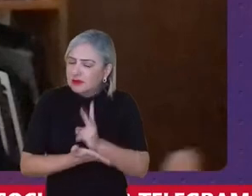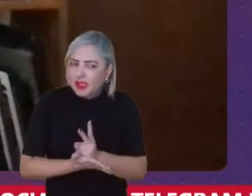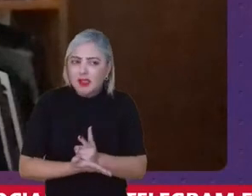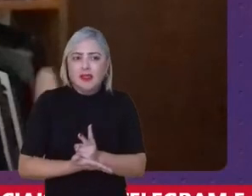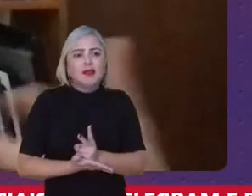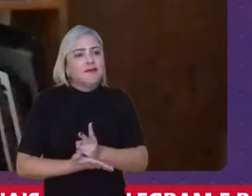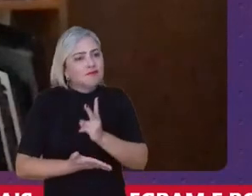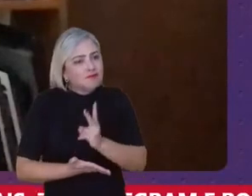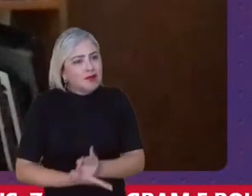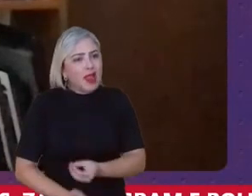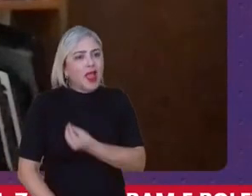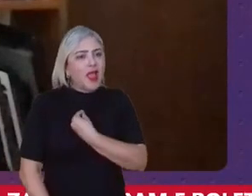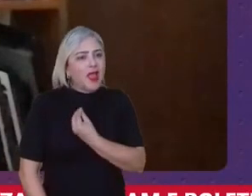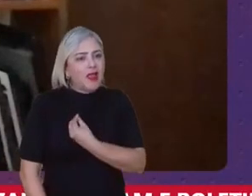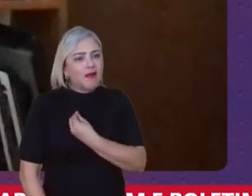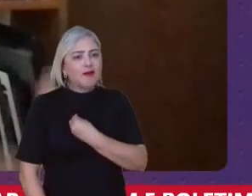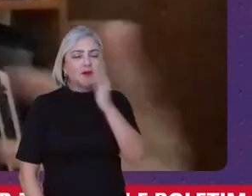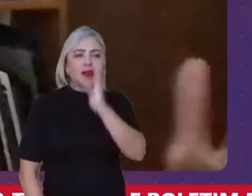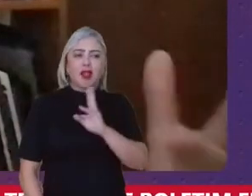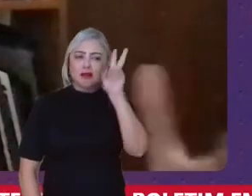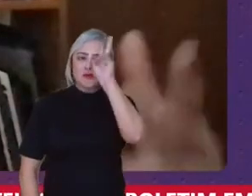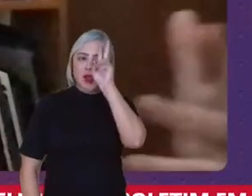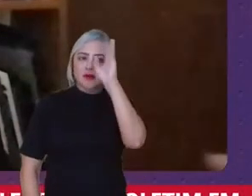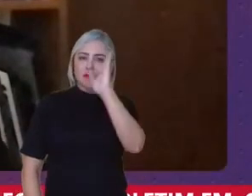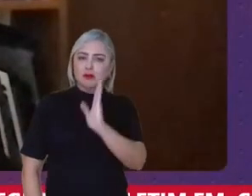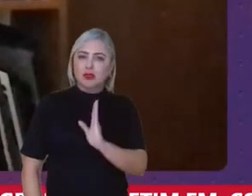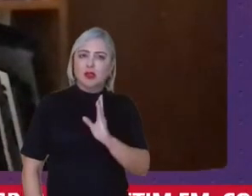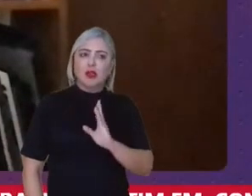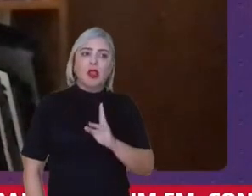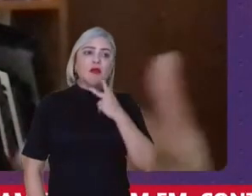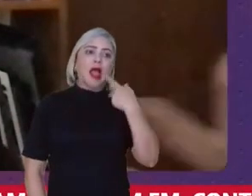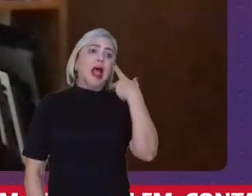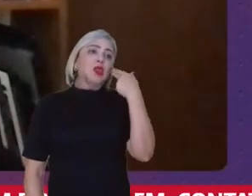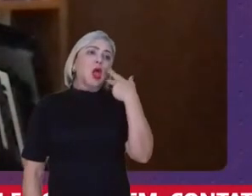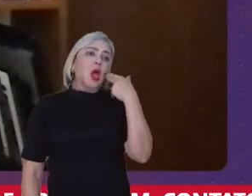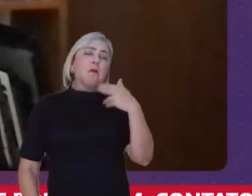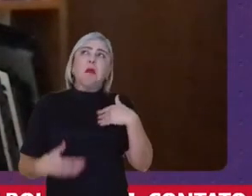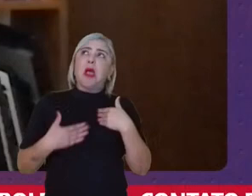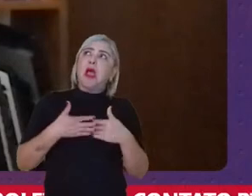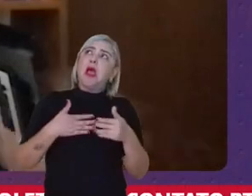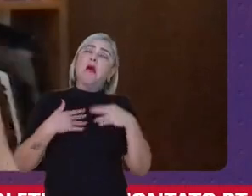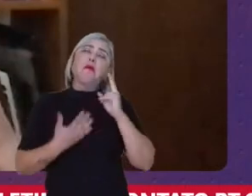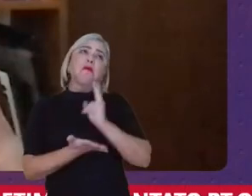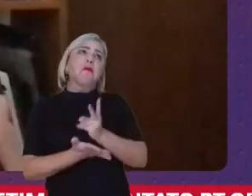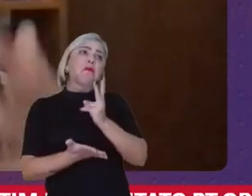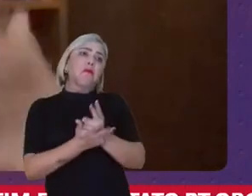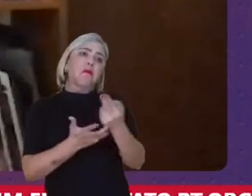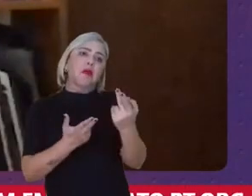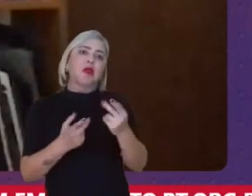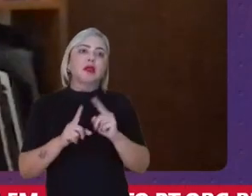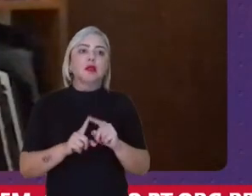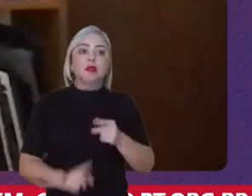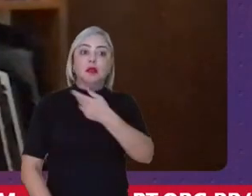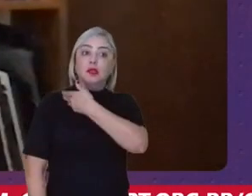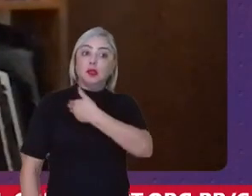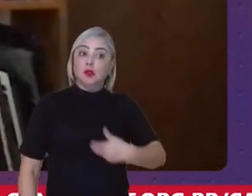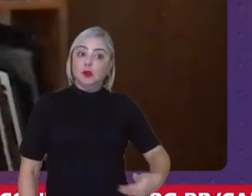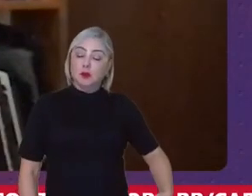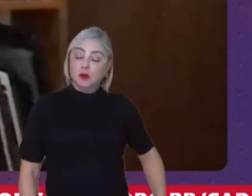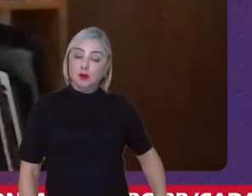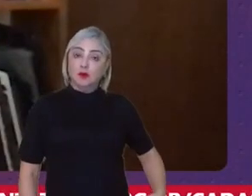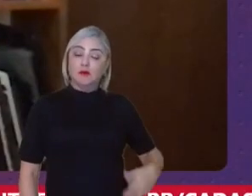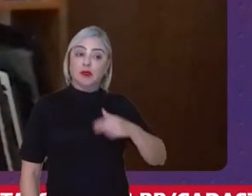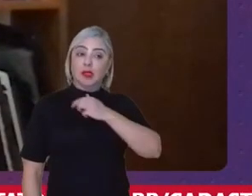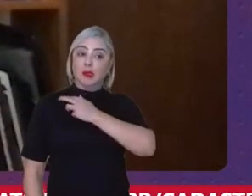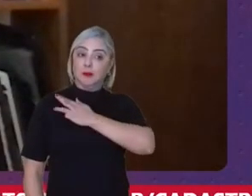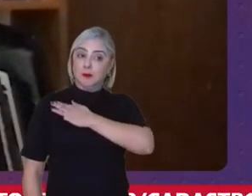vida do brasileiro e a história do Brasil, e que todo mundo dizia que era natural, sempre foi assim, e os governos do